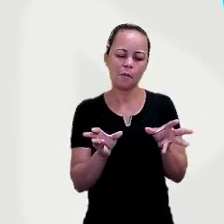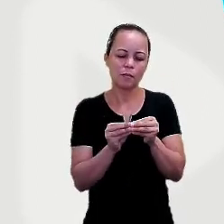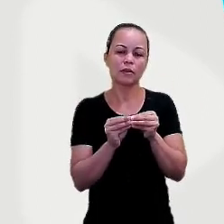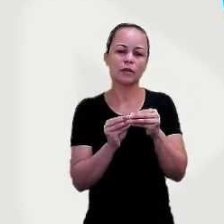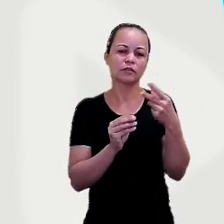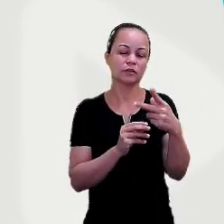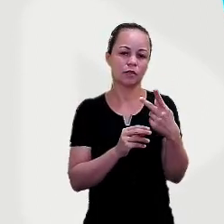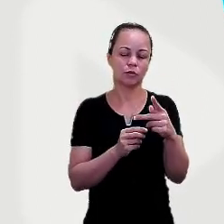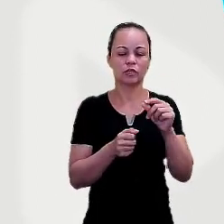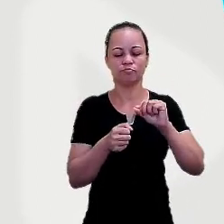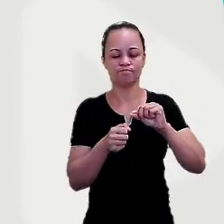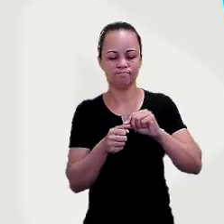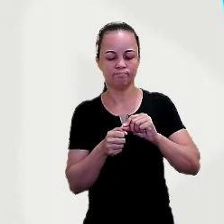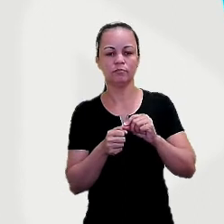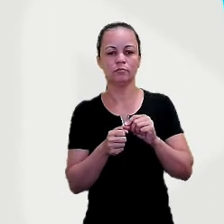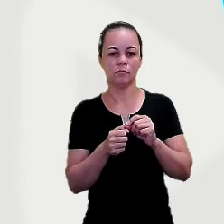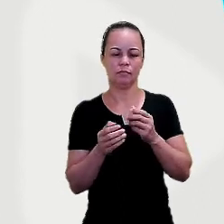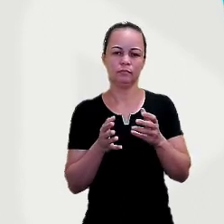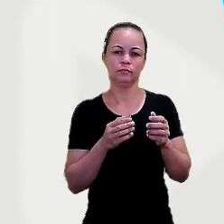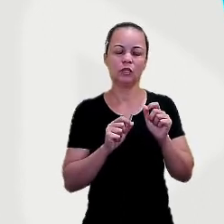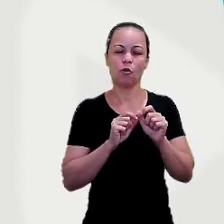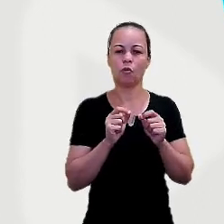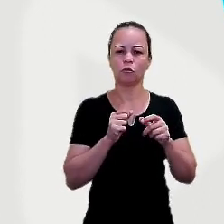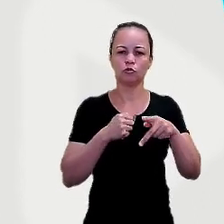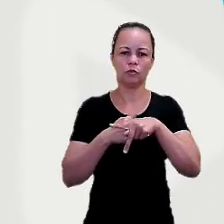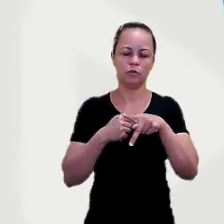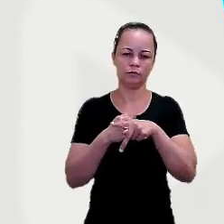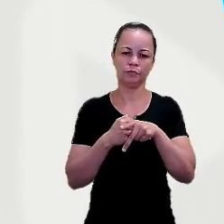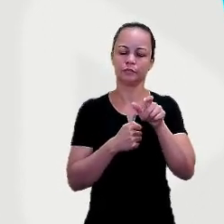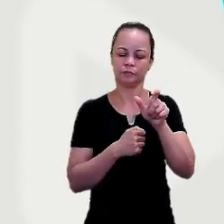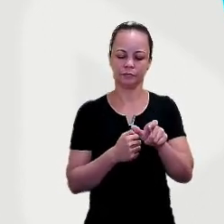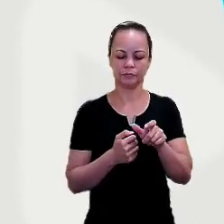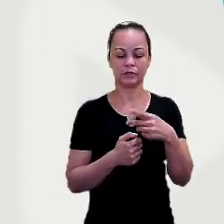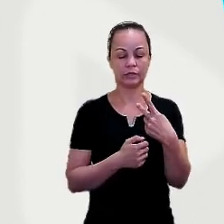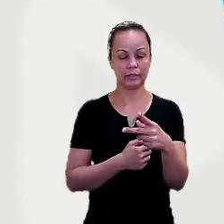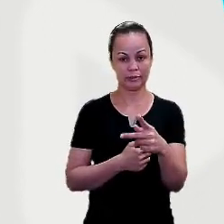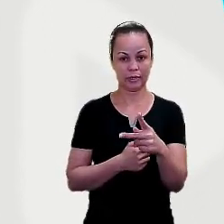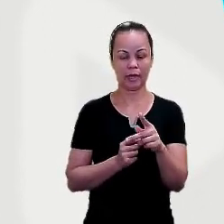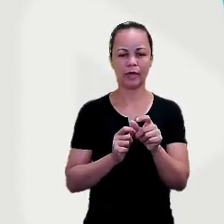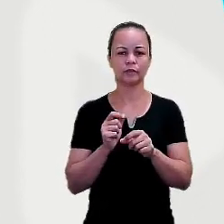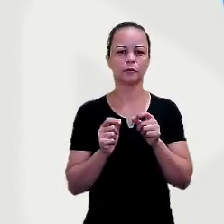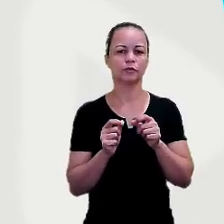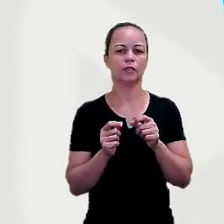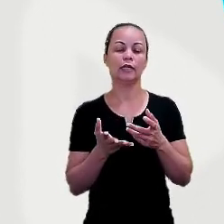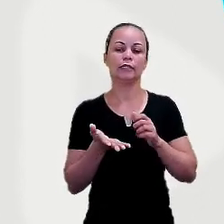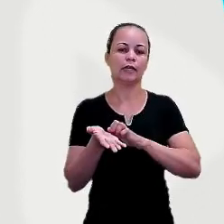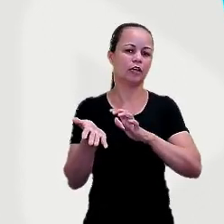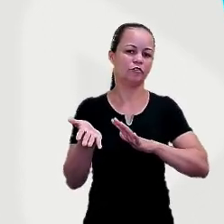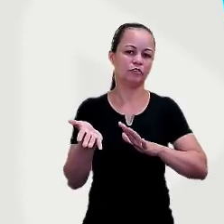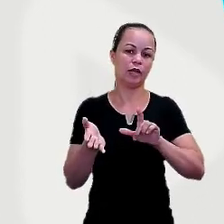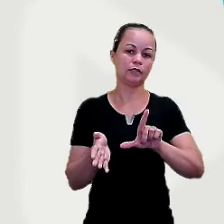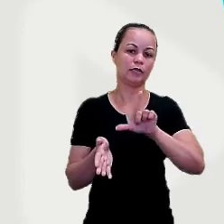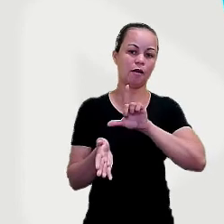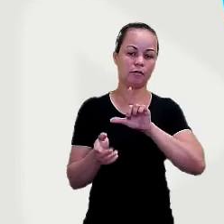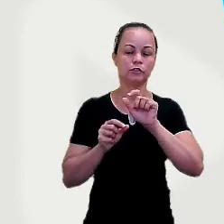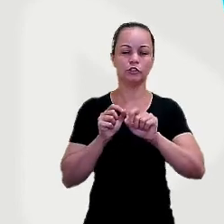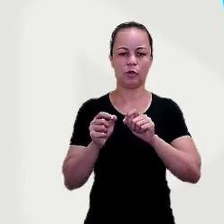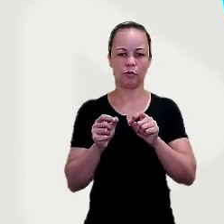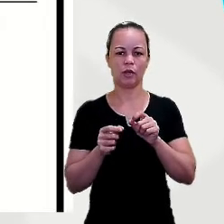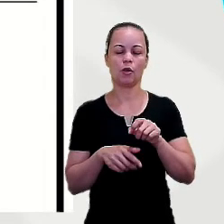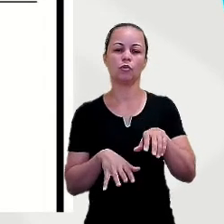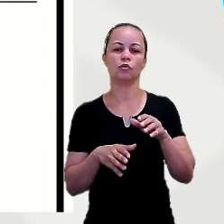que a gente faz com os pronomes pessoais. Nesse caso aqui e na atividade anterior, são os